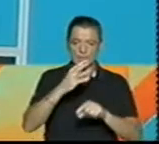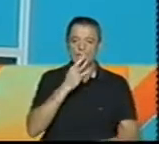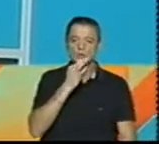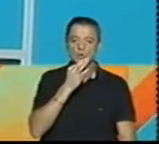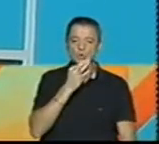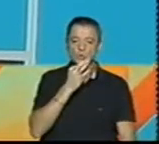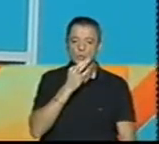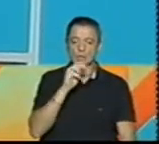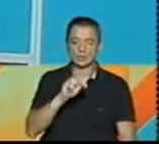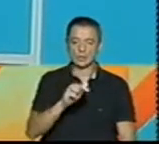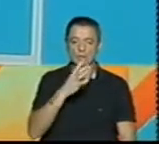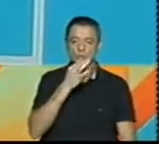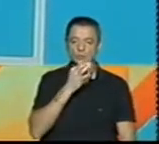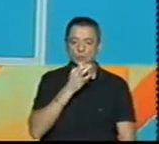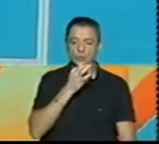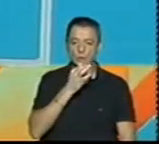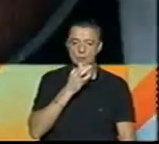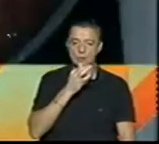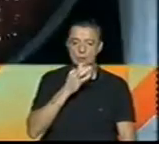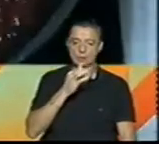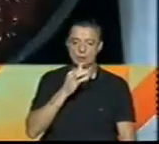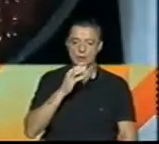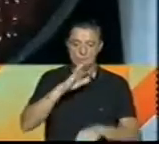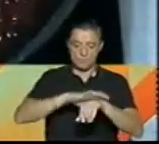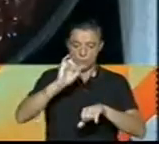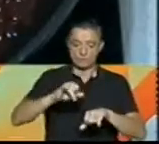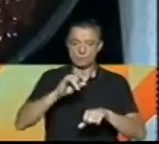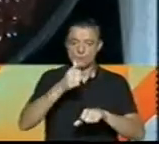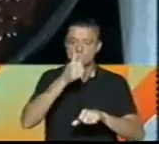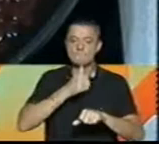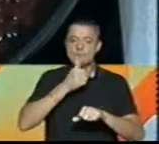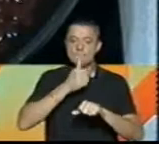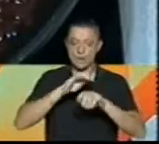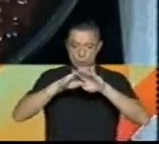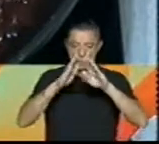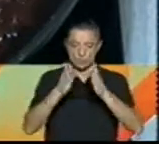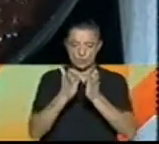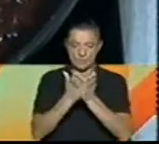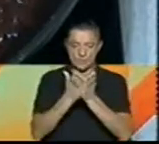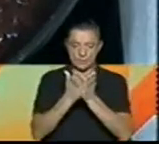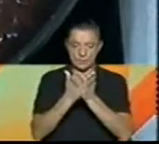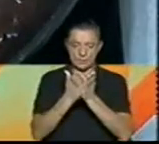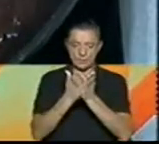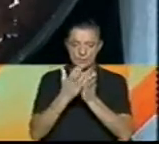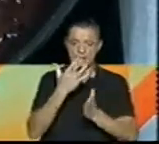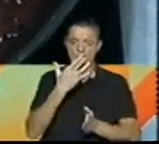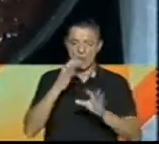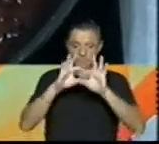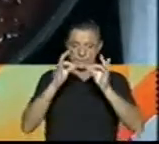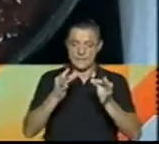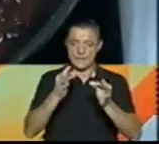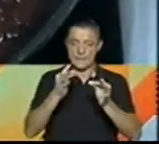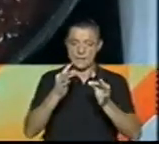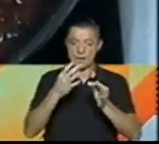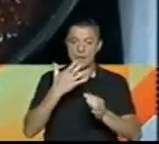açúcar. Ah, açúcar mascavado. Por causa do tomate. Ok? Eu vou colocar um bocadinho de malagueta. Esta malagueta